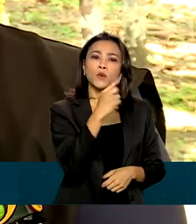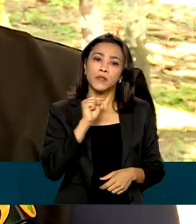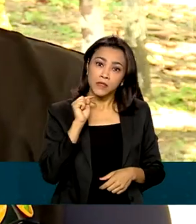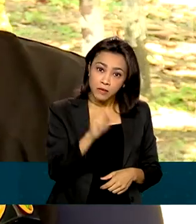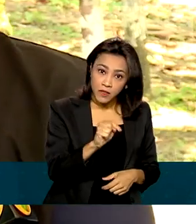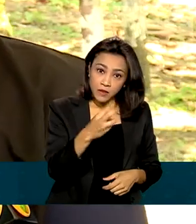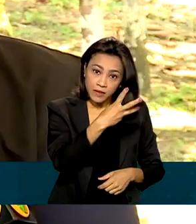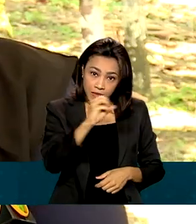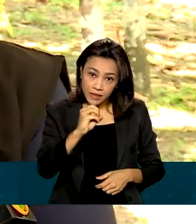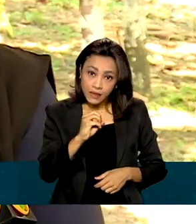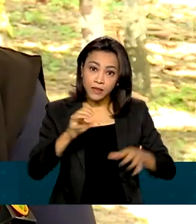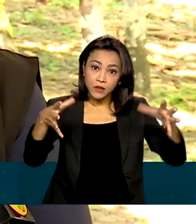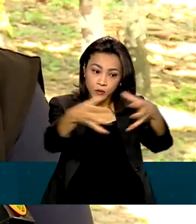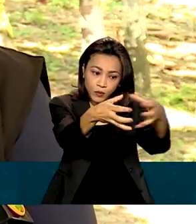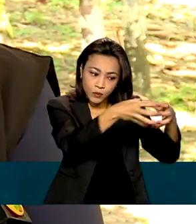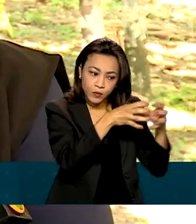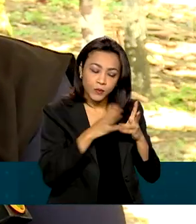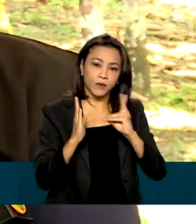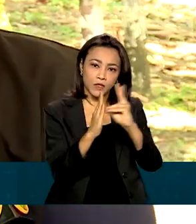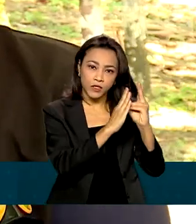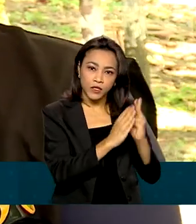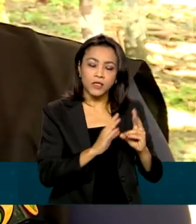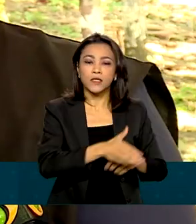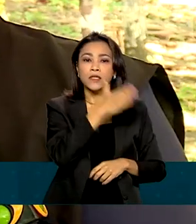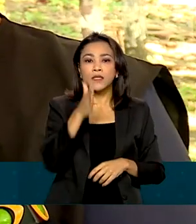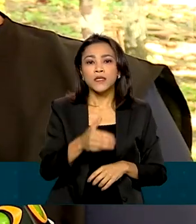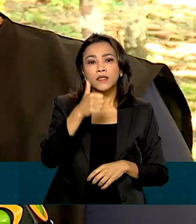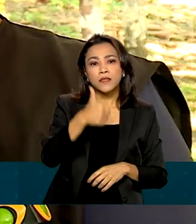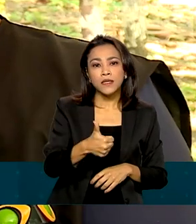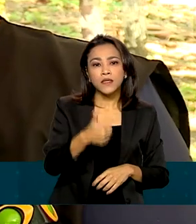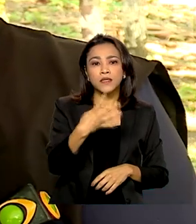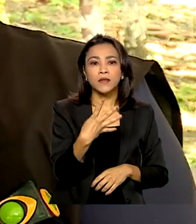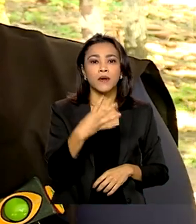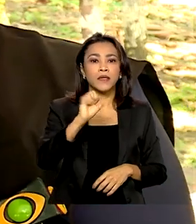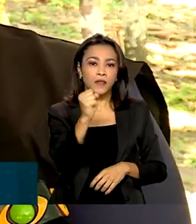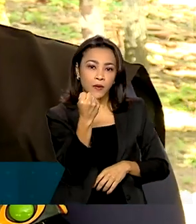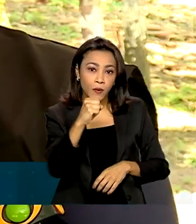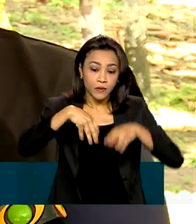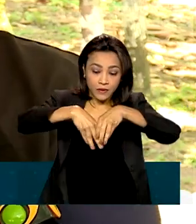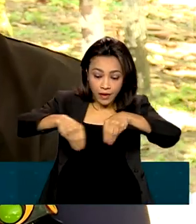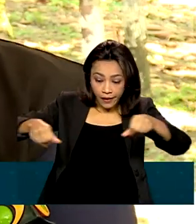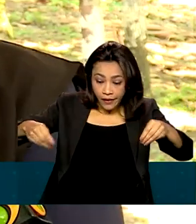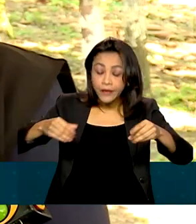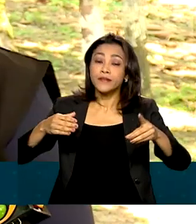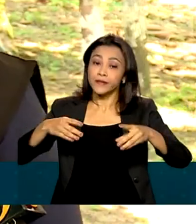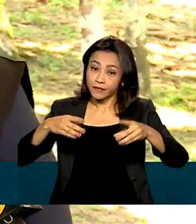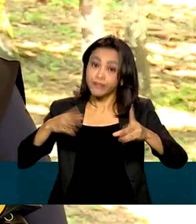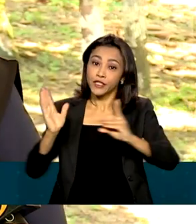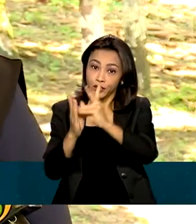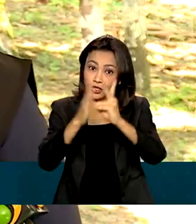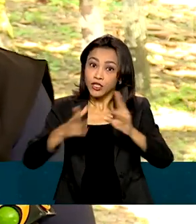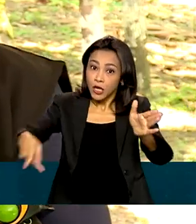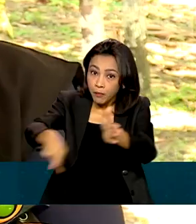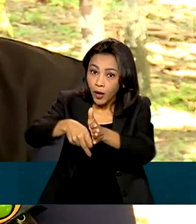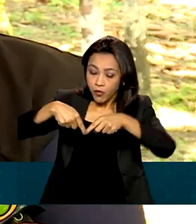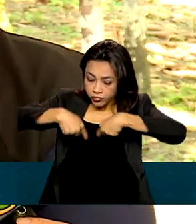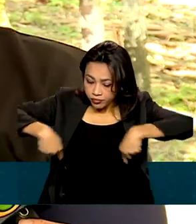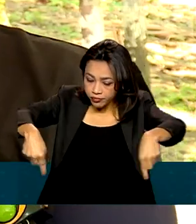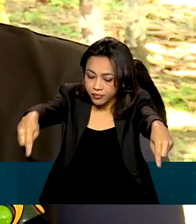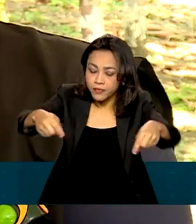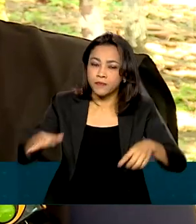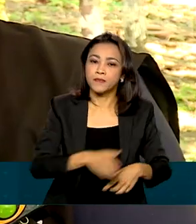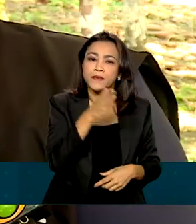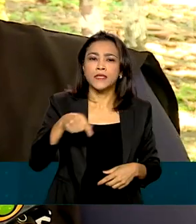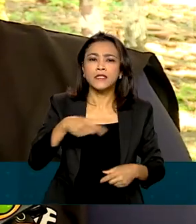aldeias indígenas e aproximadamente 148 terras indígenas oficialmente delimitadas o apresenta